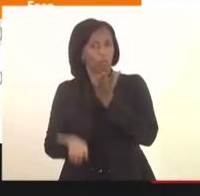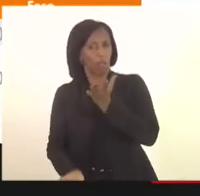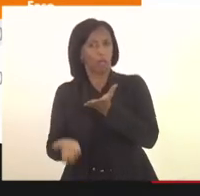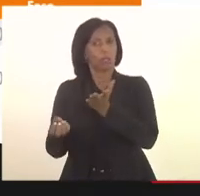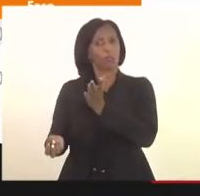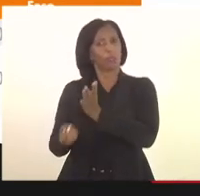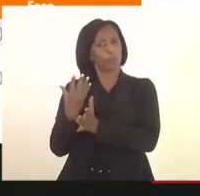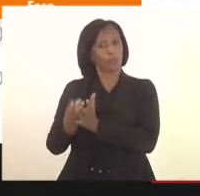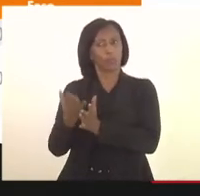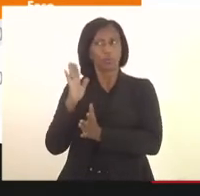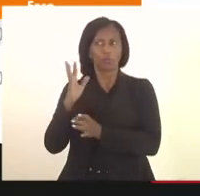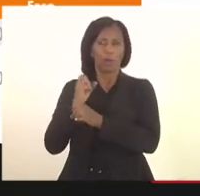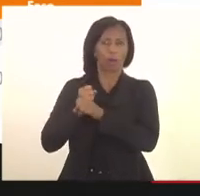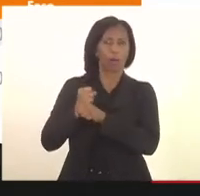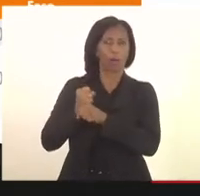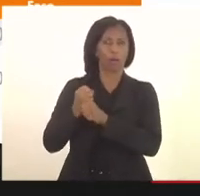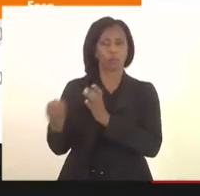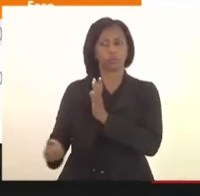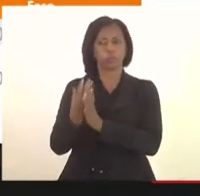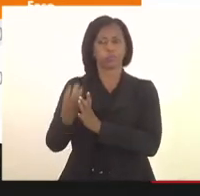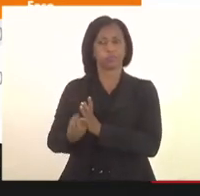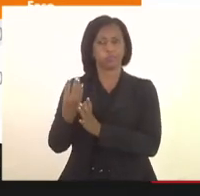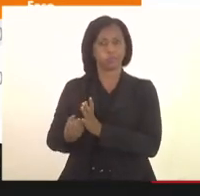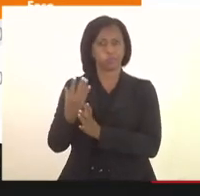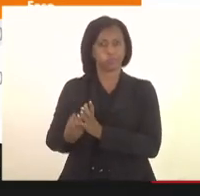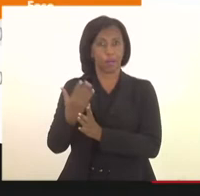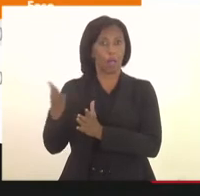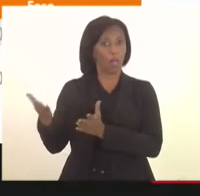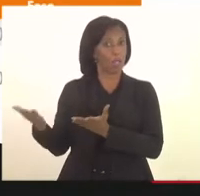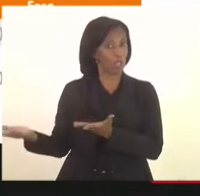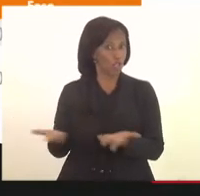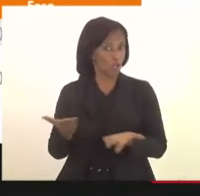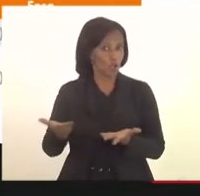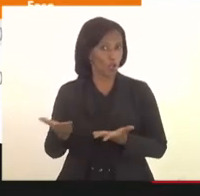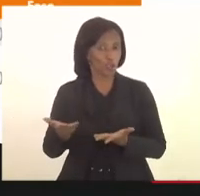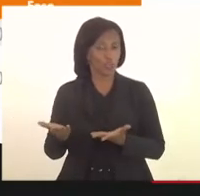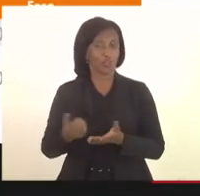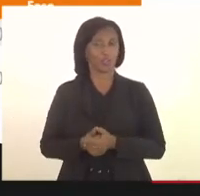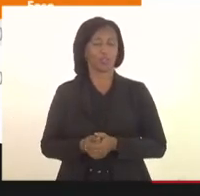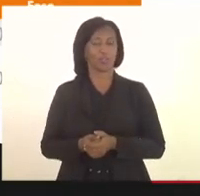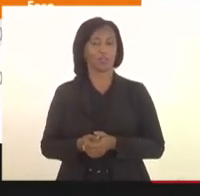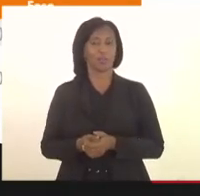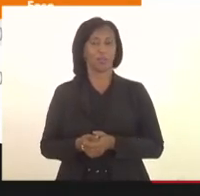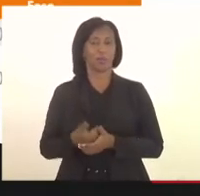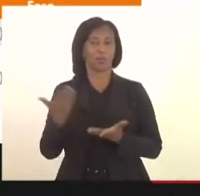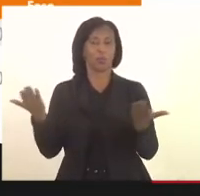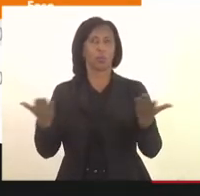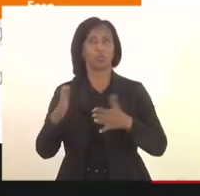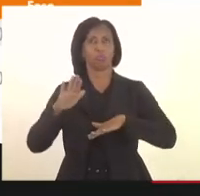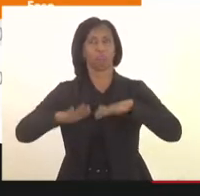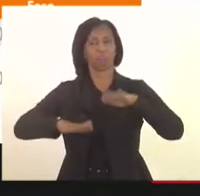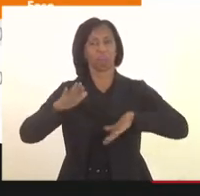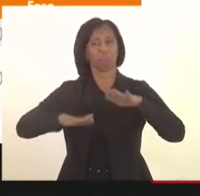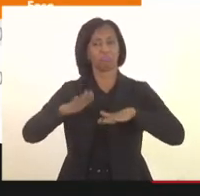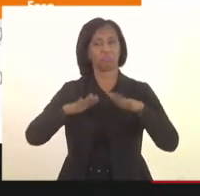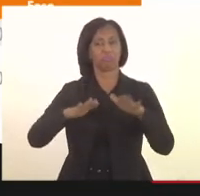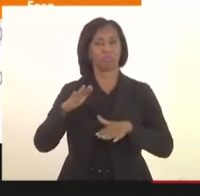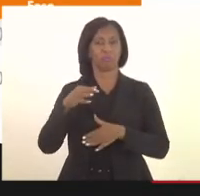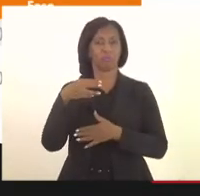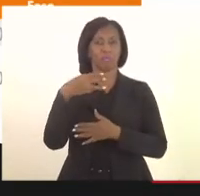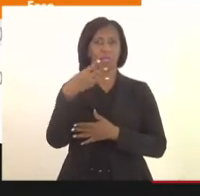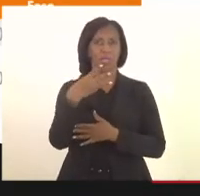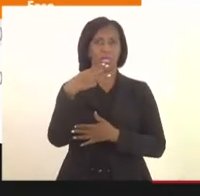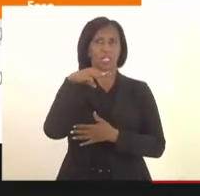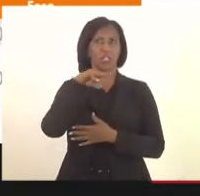estar há tanto tempo produzindo, e hoje o percentual da nossa produção em Albacora Leste é aproximadamente são 3